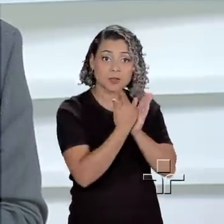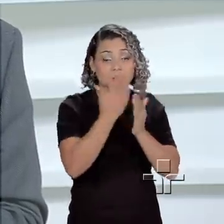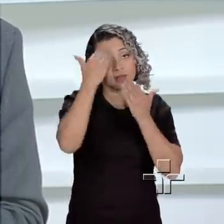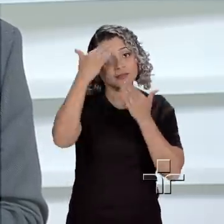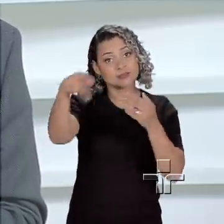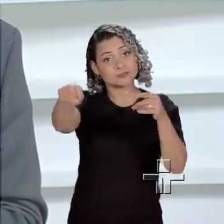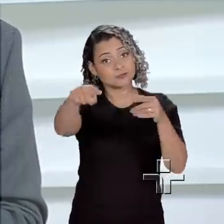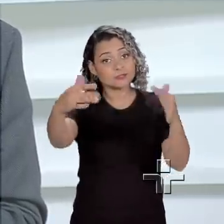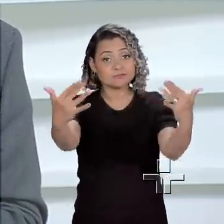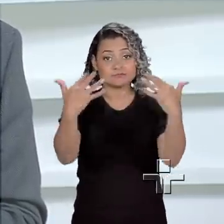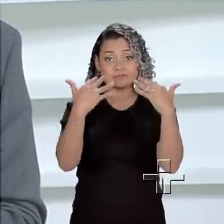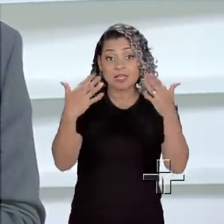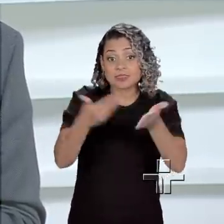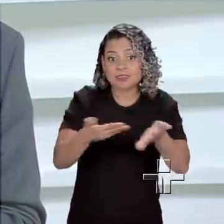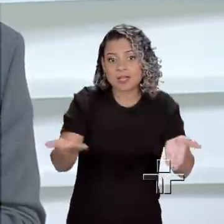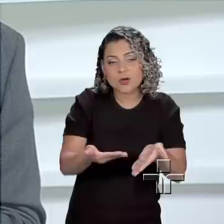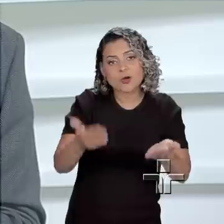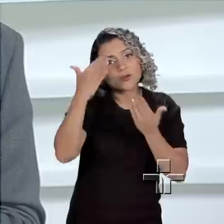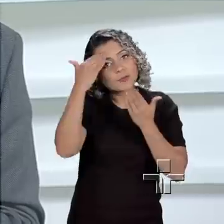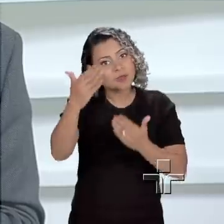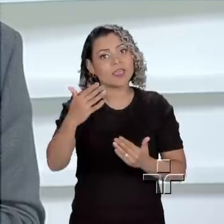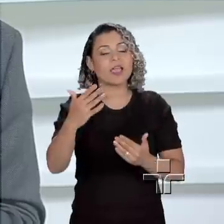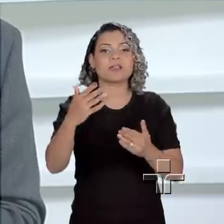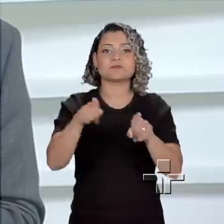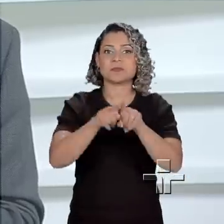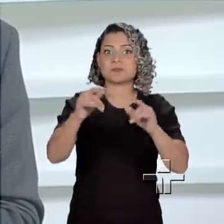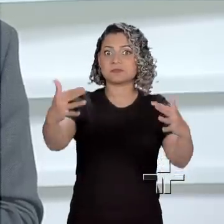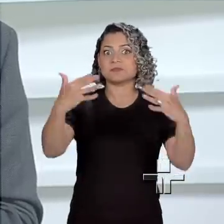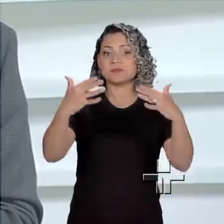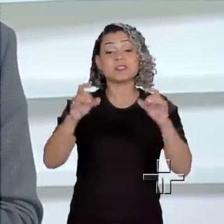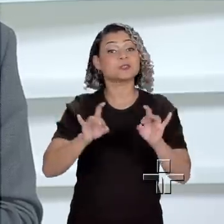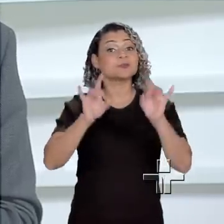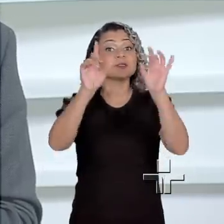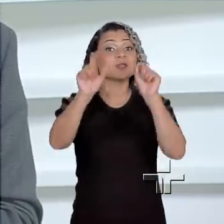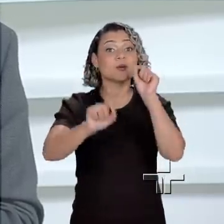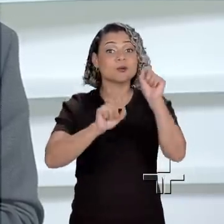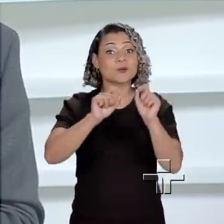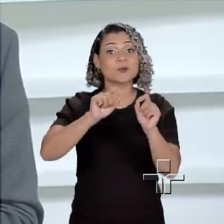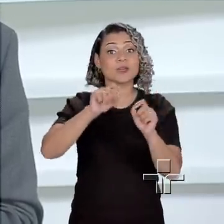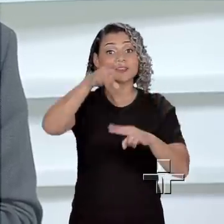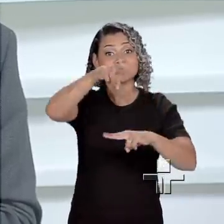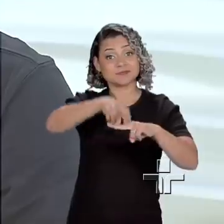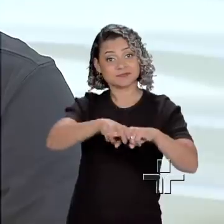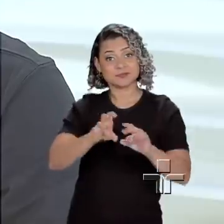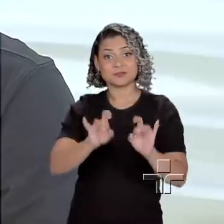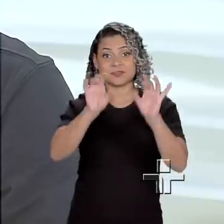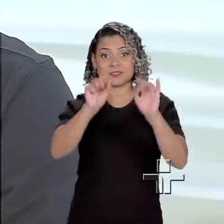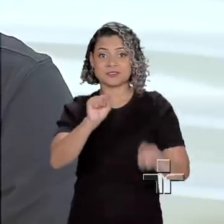que nos acompanhou até agora. Obrigado pela audiência e especialmente no centro da roda,